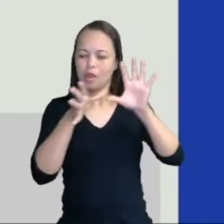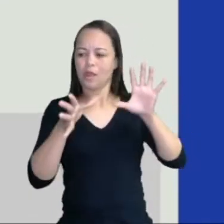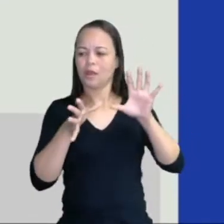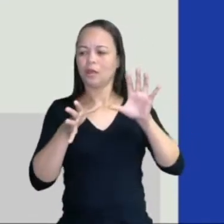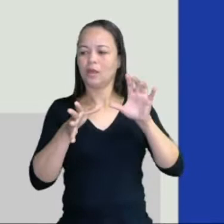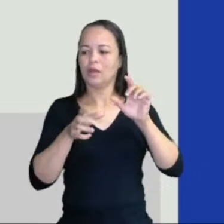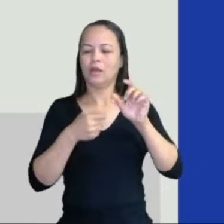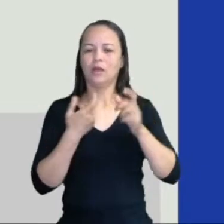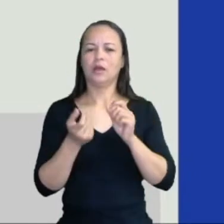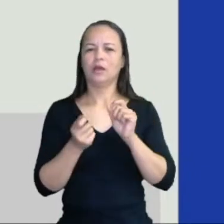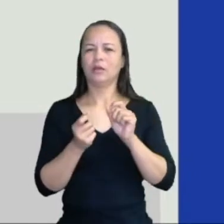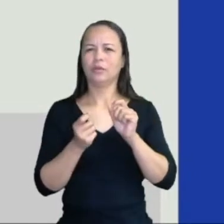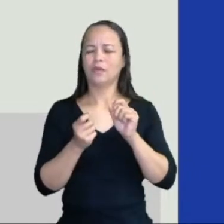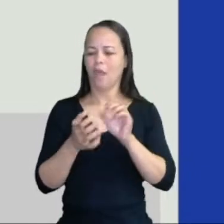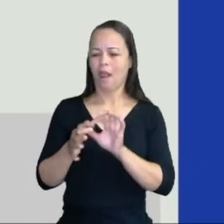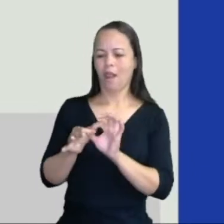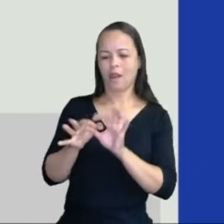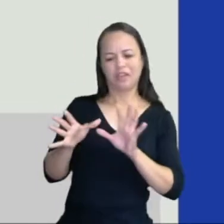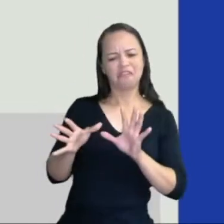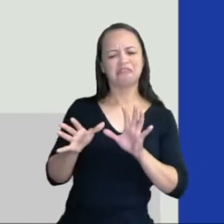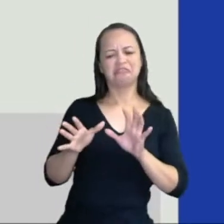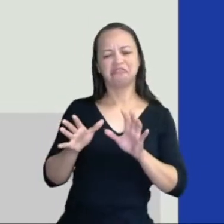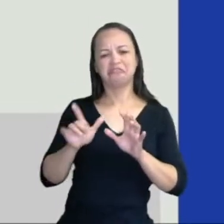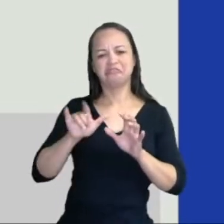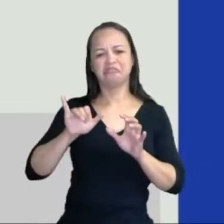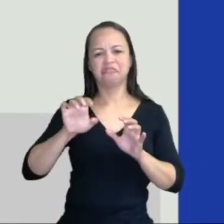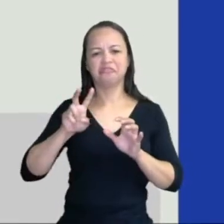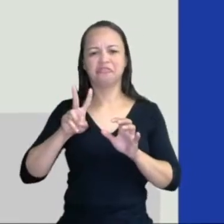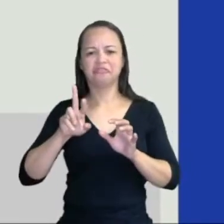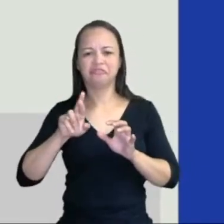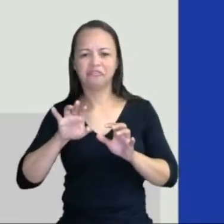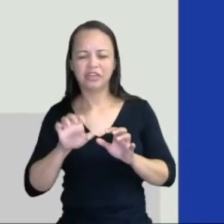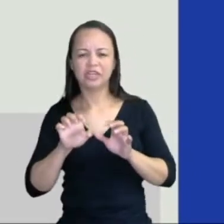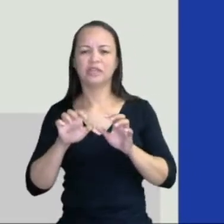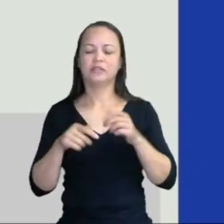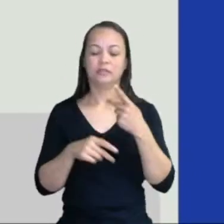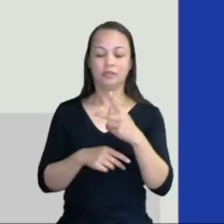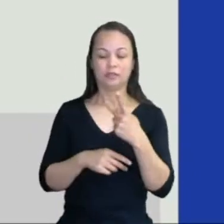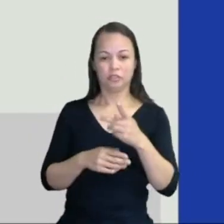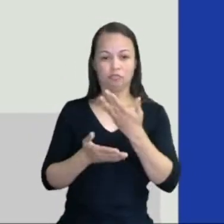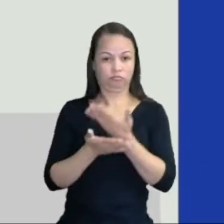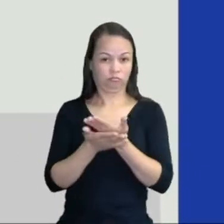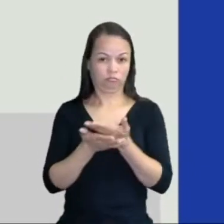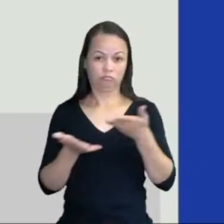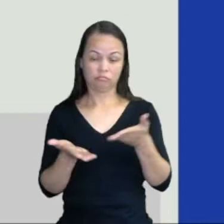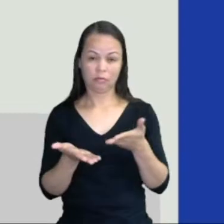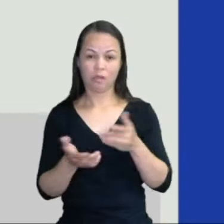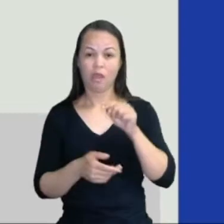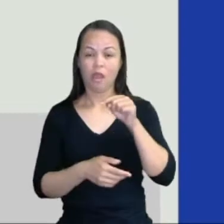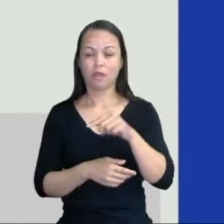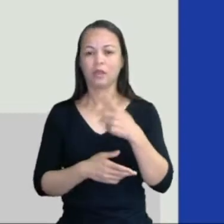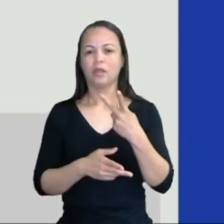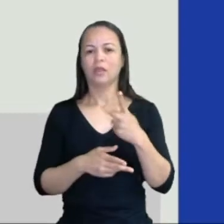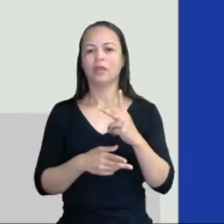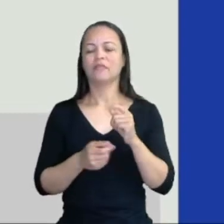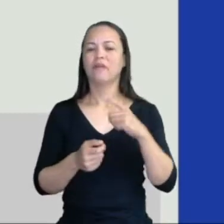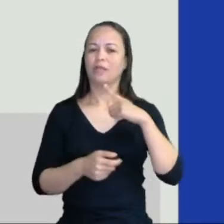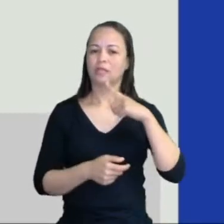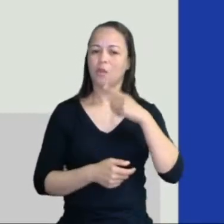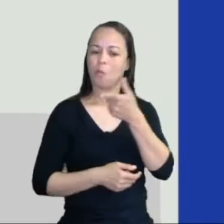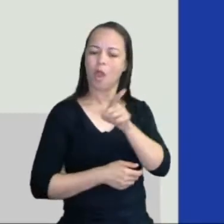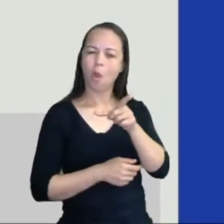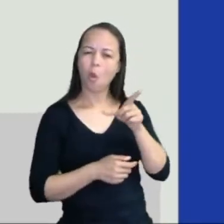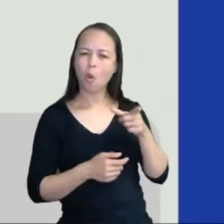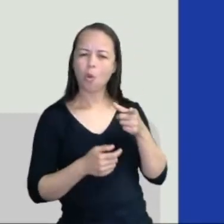é livre, mas nesse sentido que vamos estudar aqui, ele vai ter outra